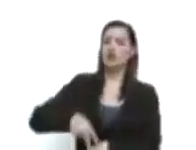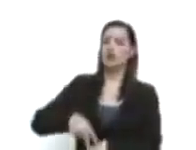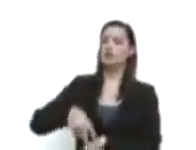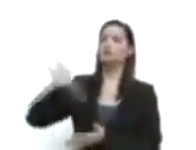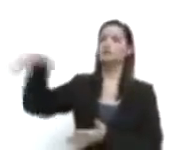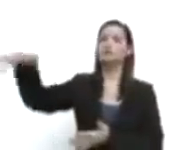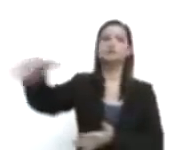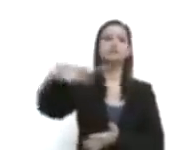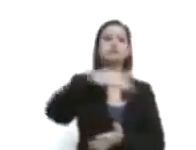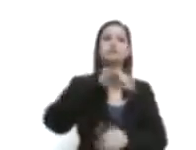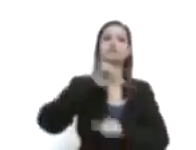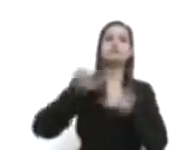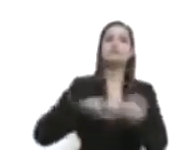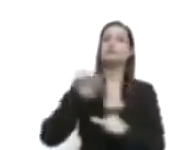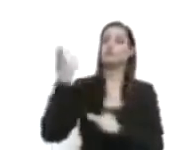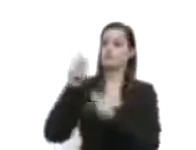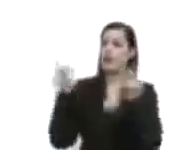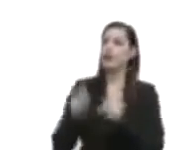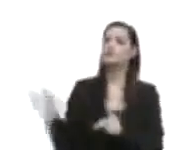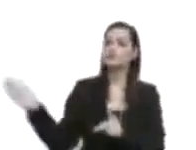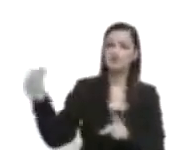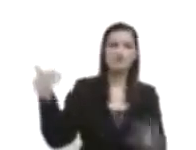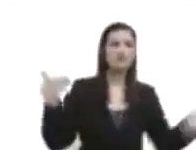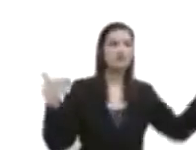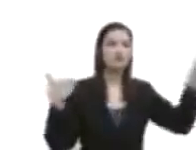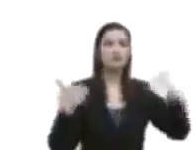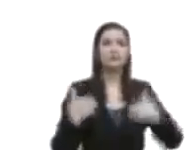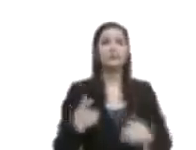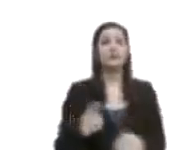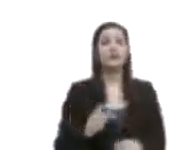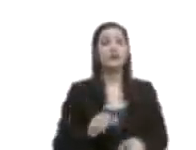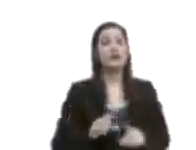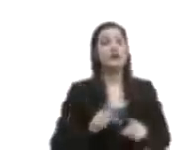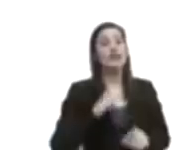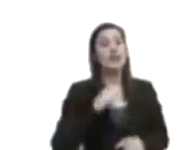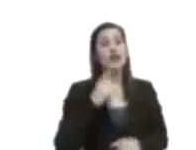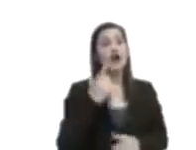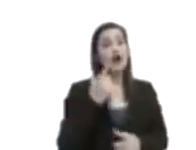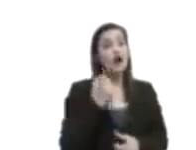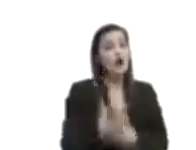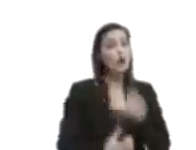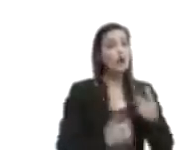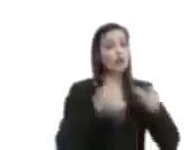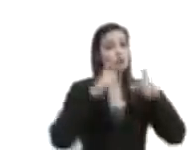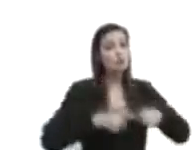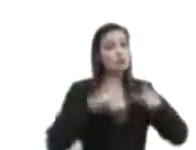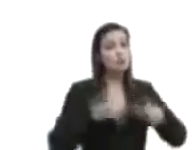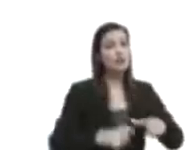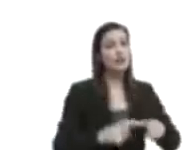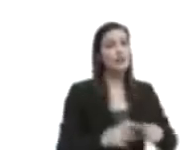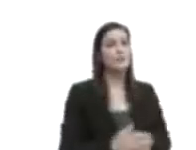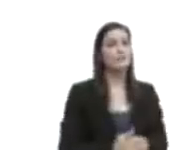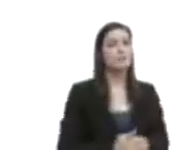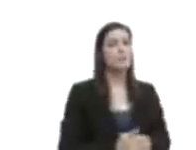descoberto. Tem muito lugar que está cheio de paz, mas hora que chega o crente,